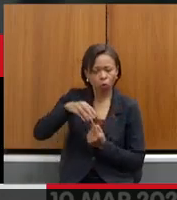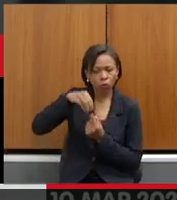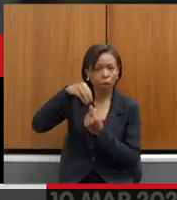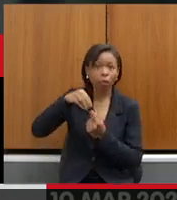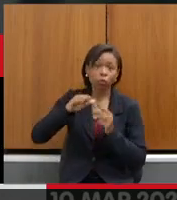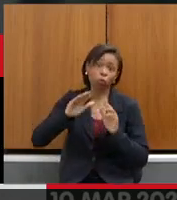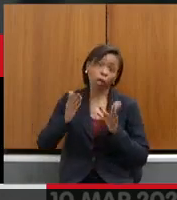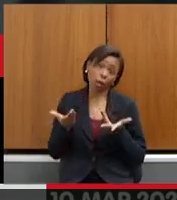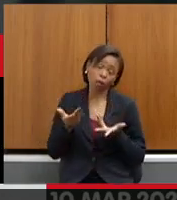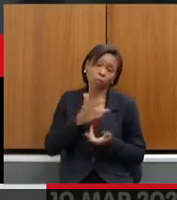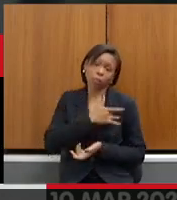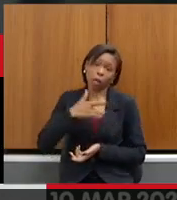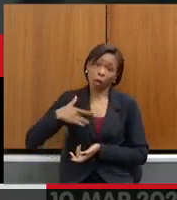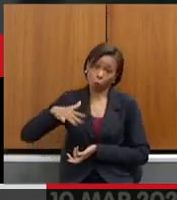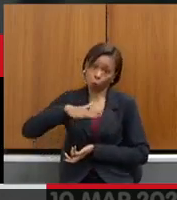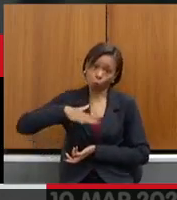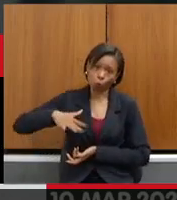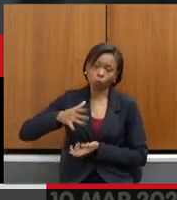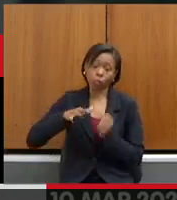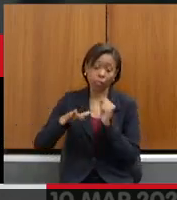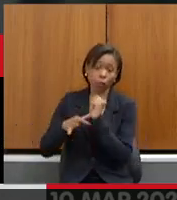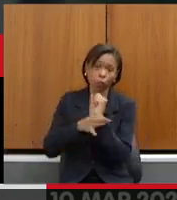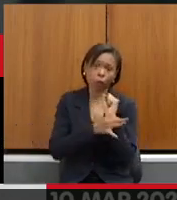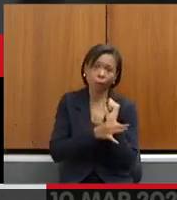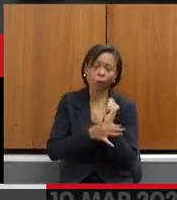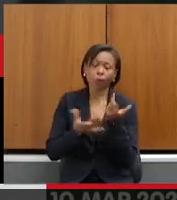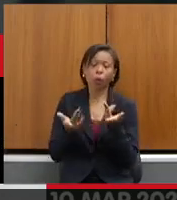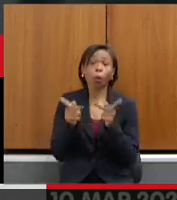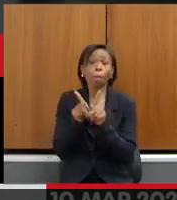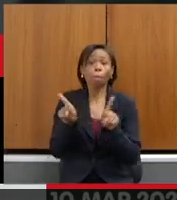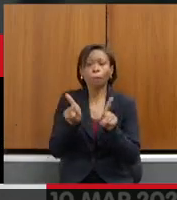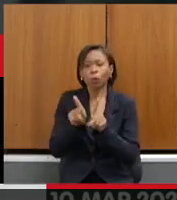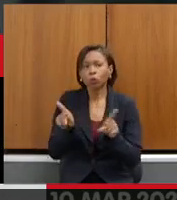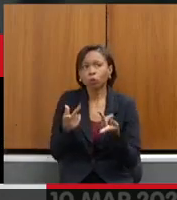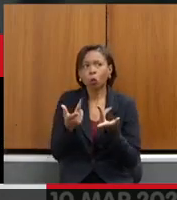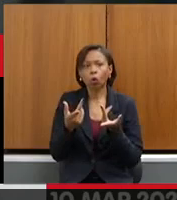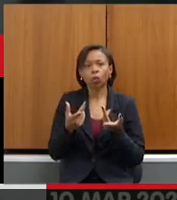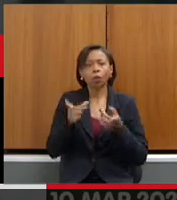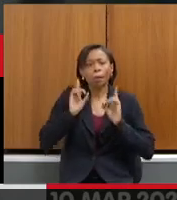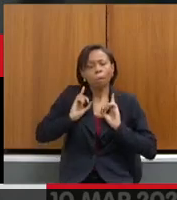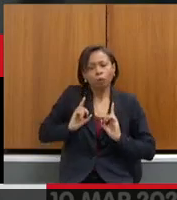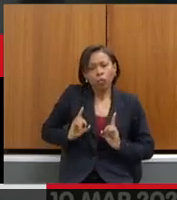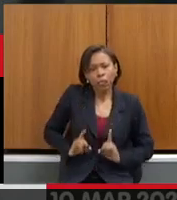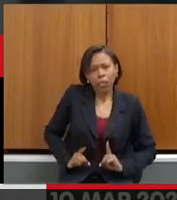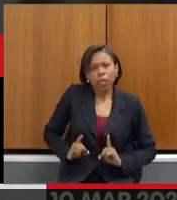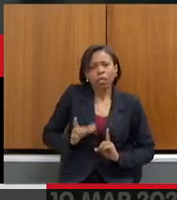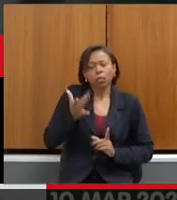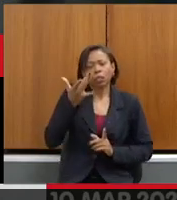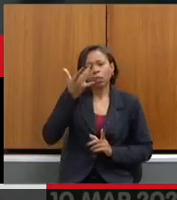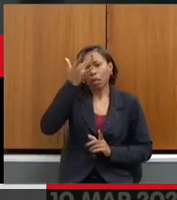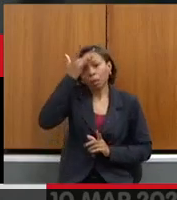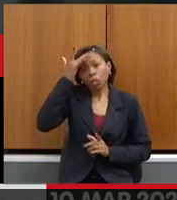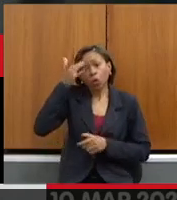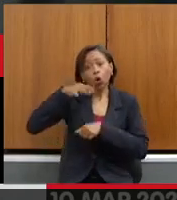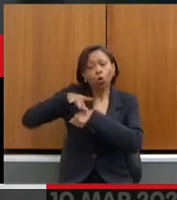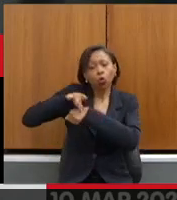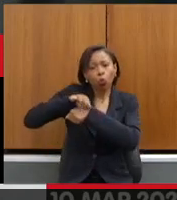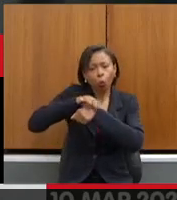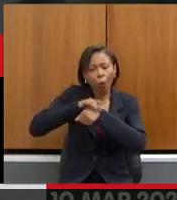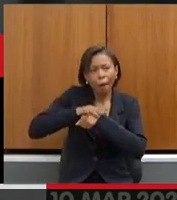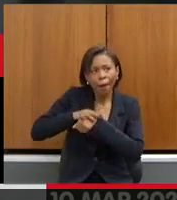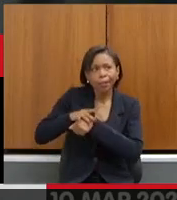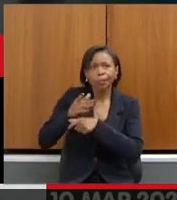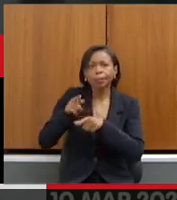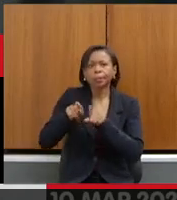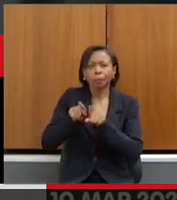saúde 5 e segurança pública e cinco professores e os outros todos deficiência pessoas que têm doenças associadas